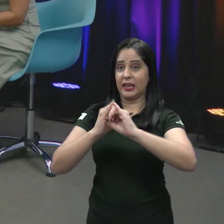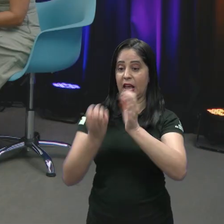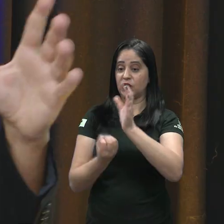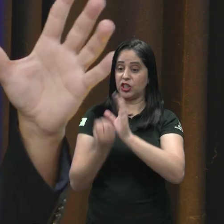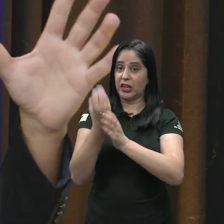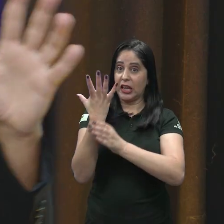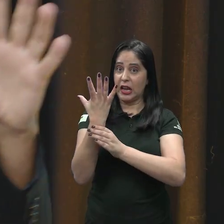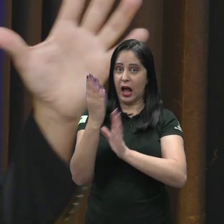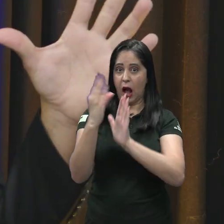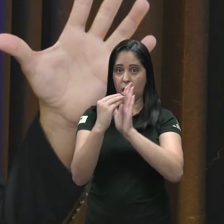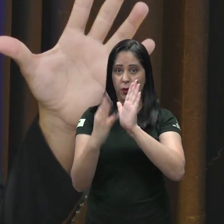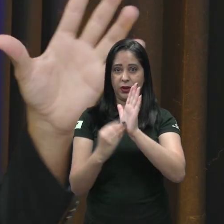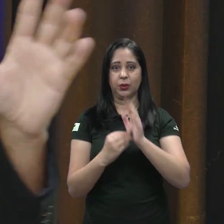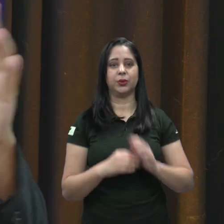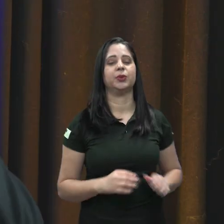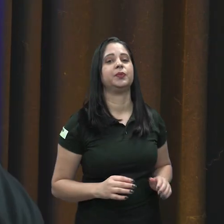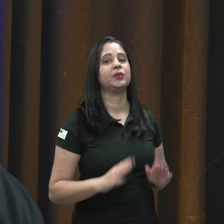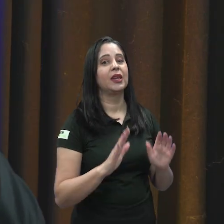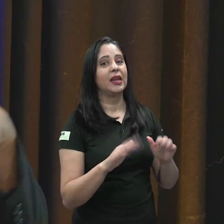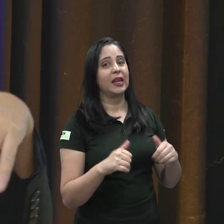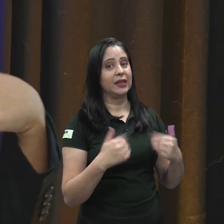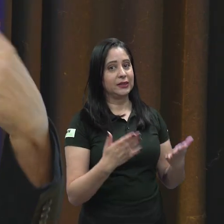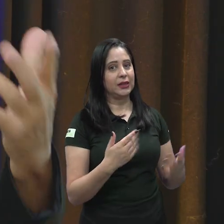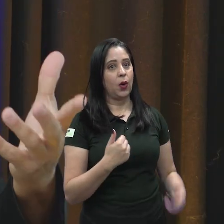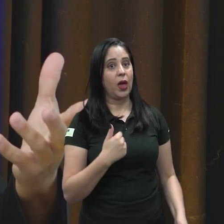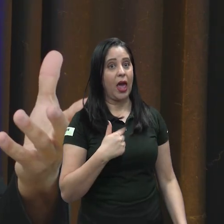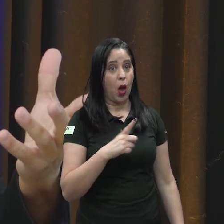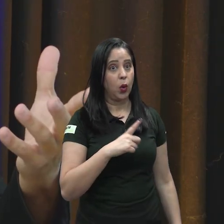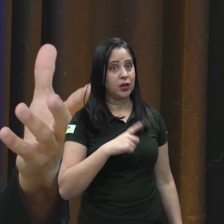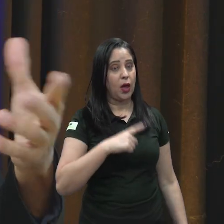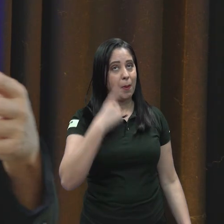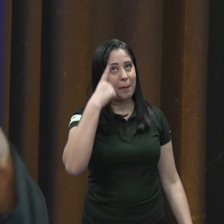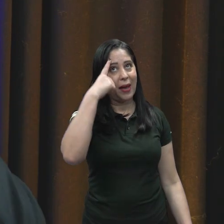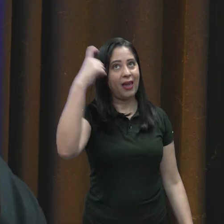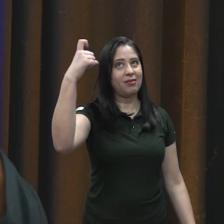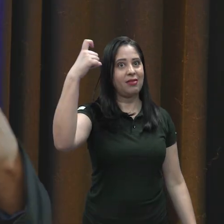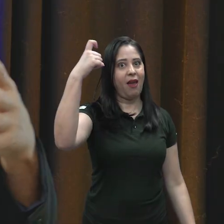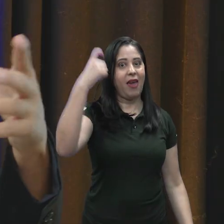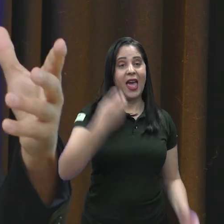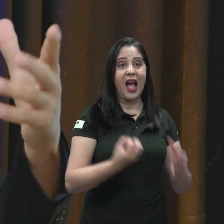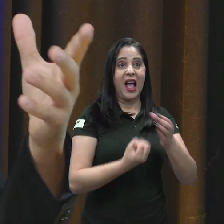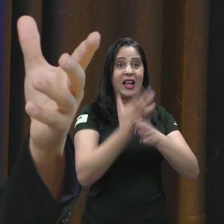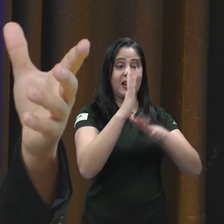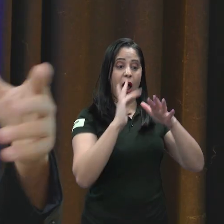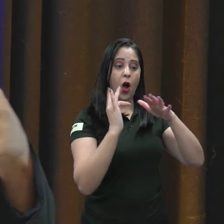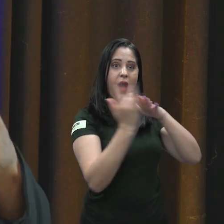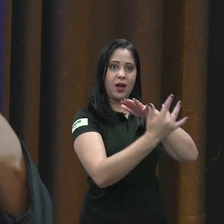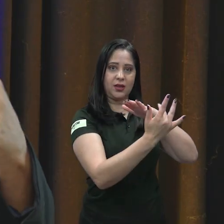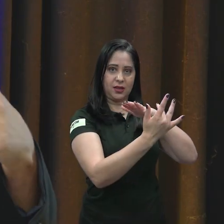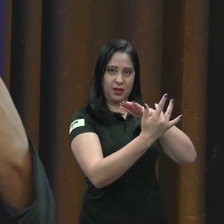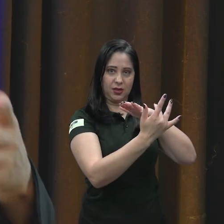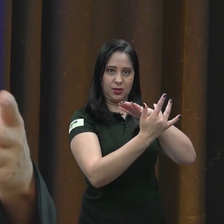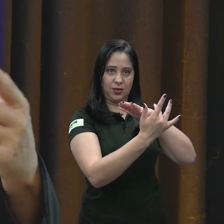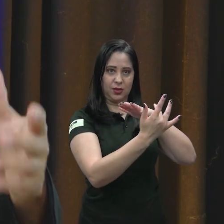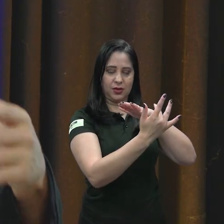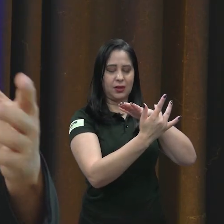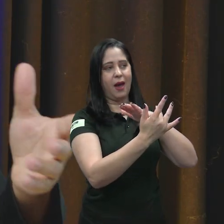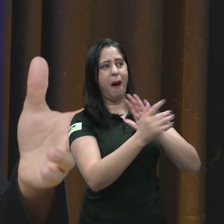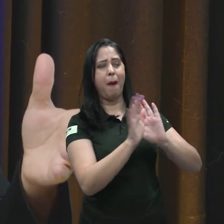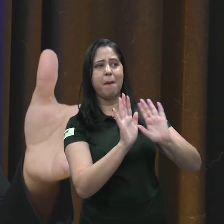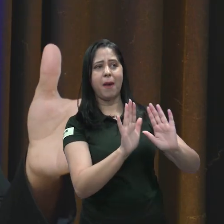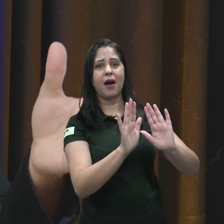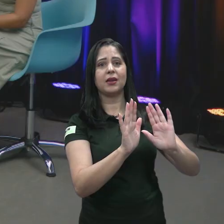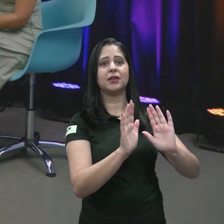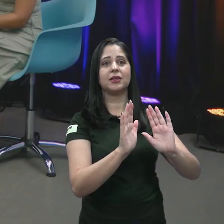Eu entrei com uma ideia muito doida, que na verdade é desenvolver uma rede social e materializar ela através de uma casa para a criação